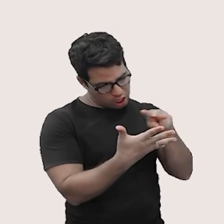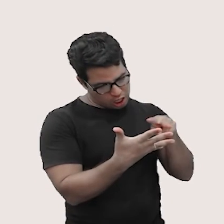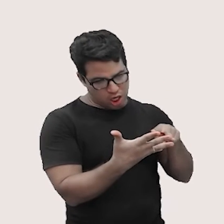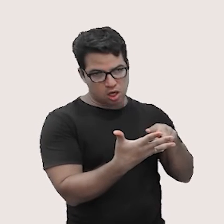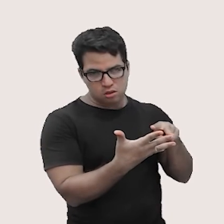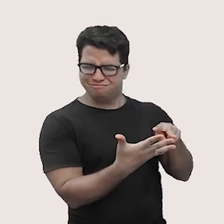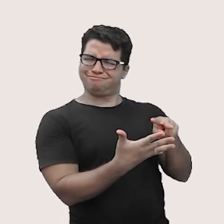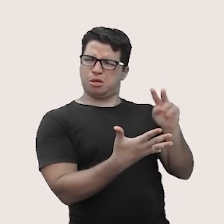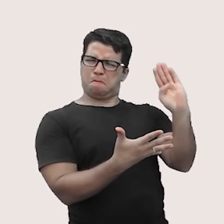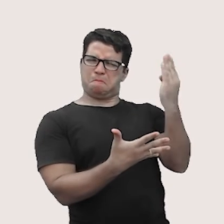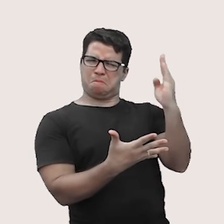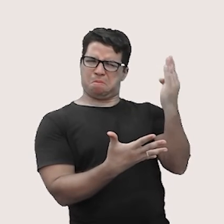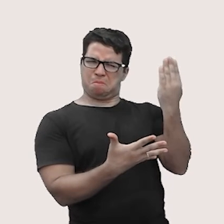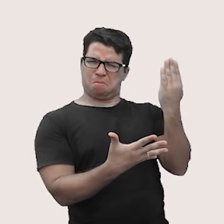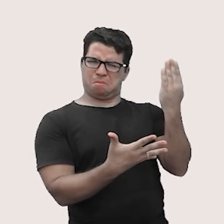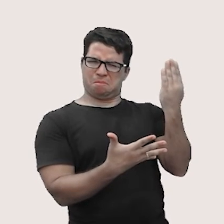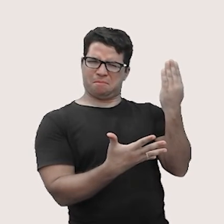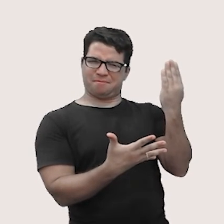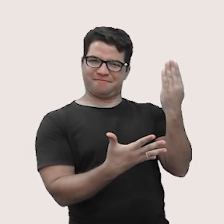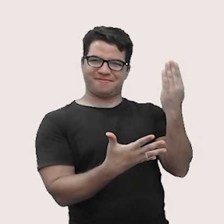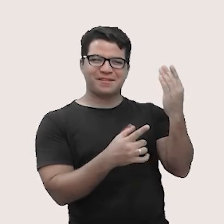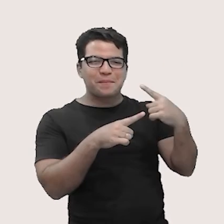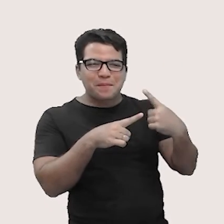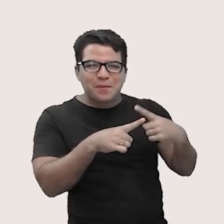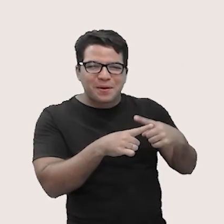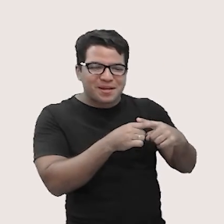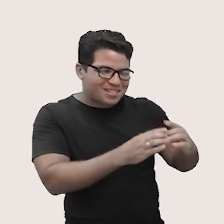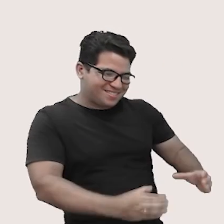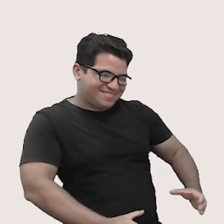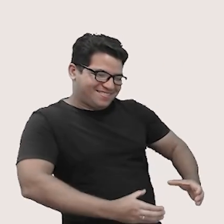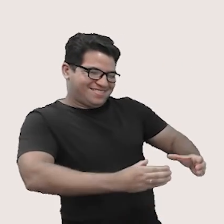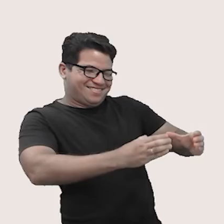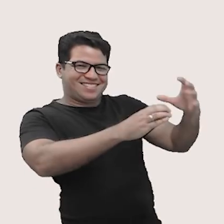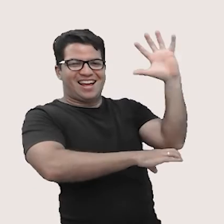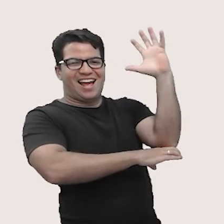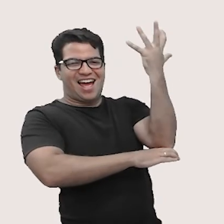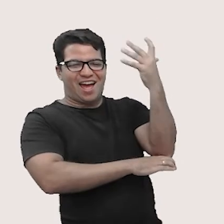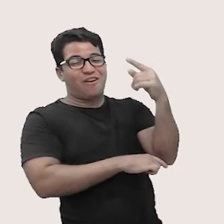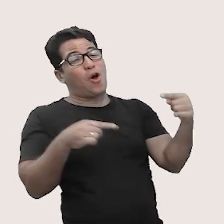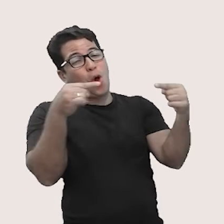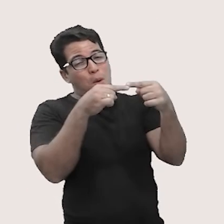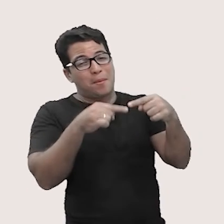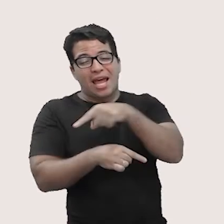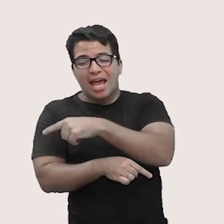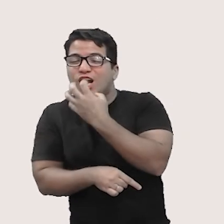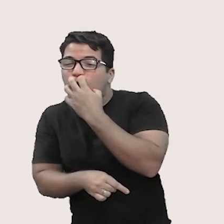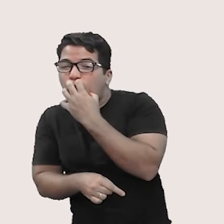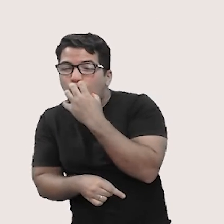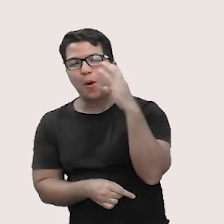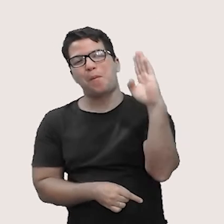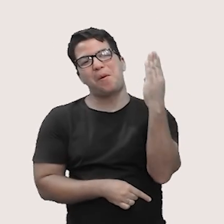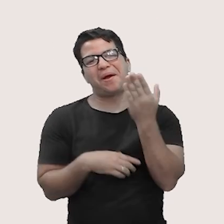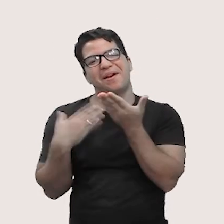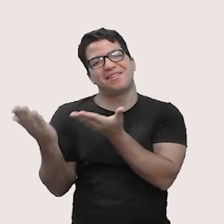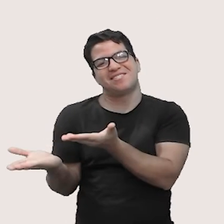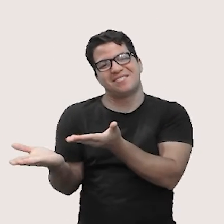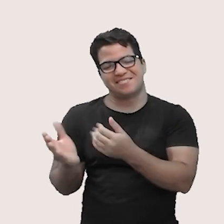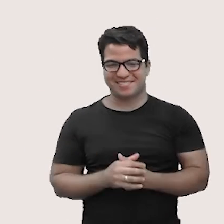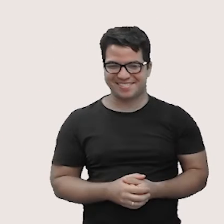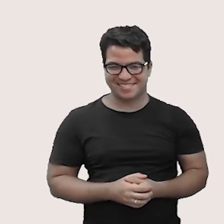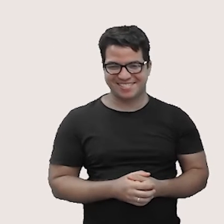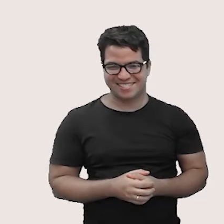o bathroom deles. Aí, Mônica, how come you don't want to play house with me